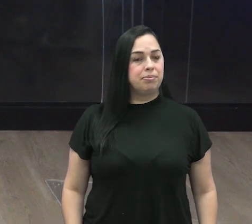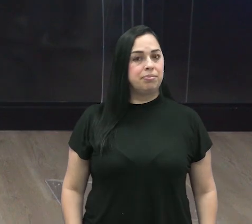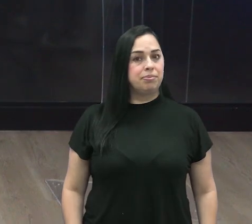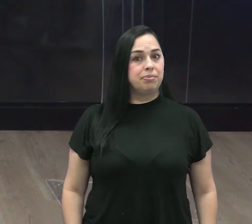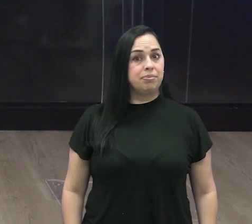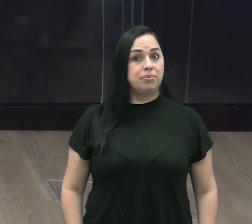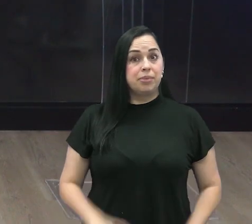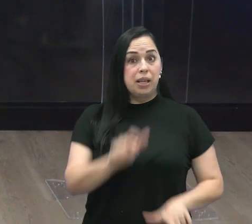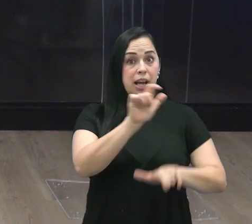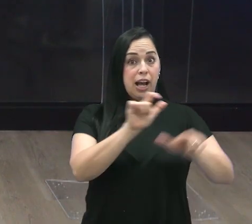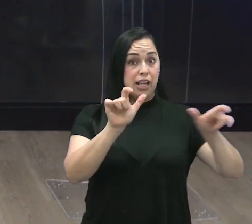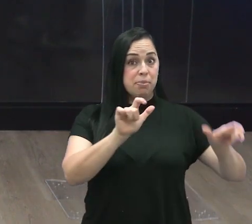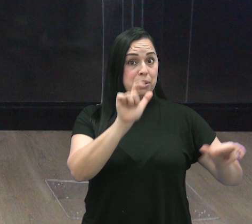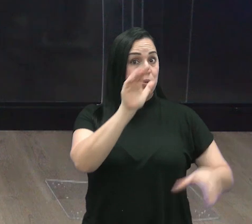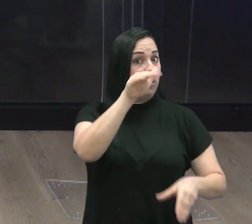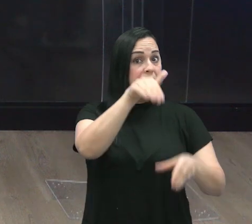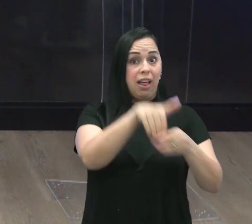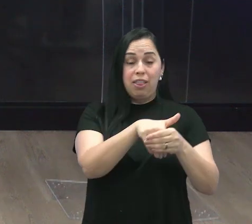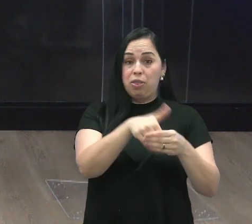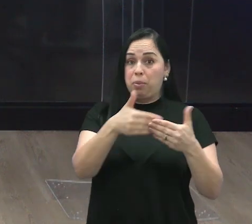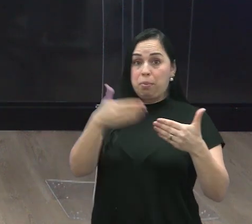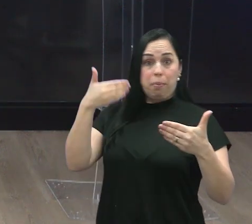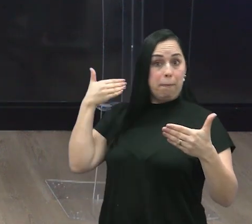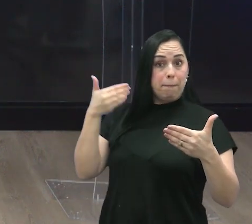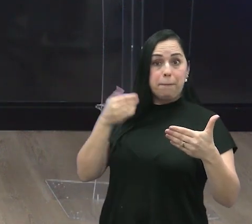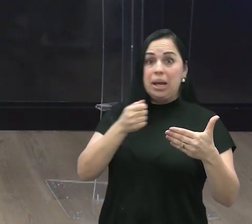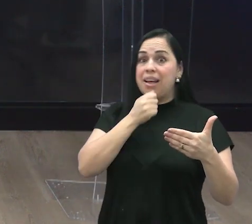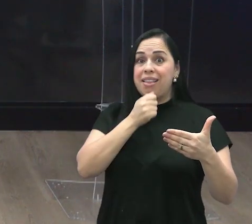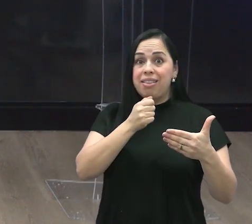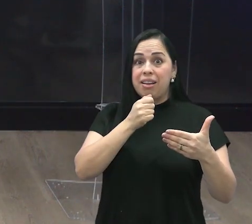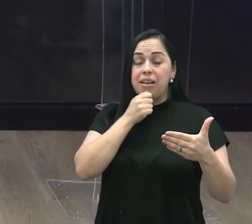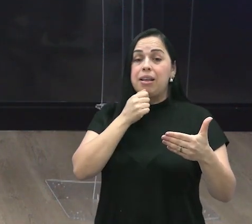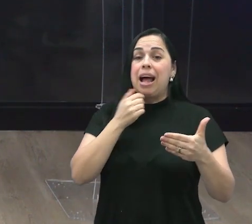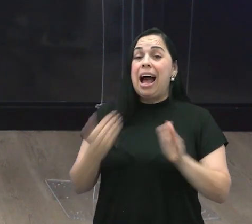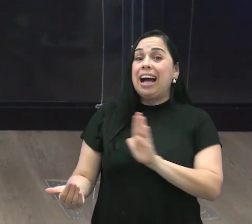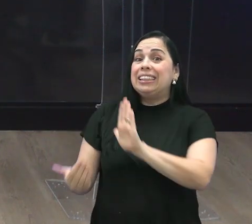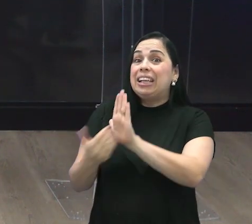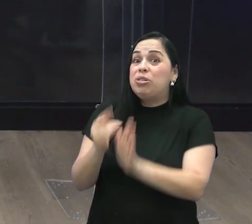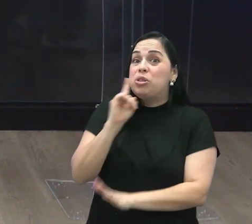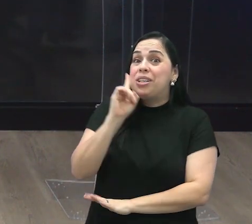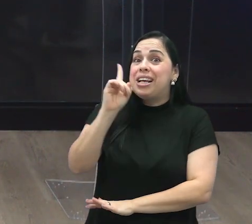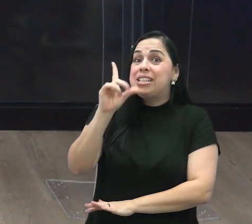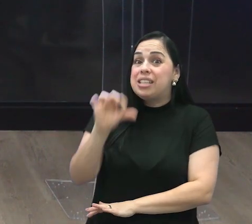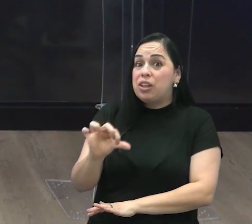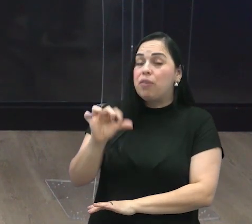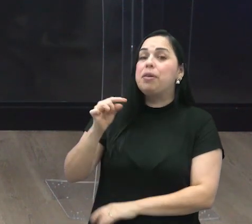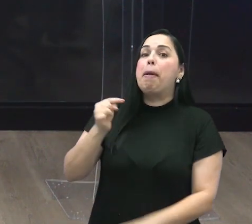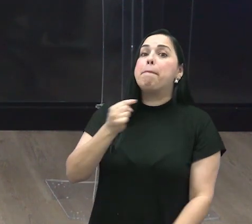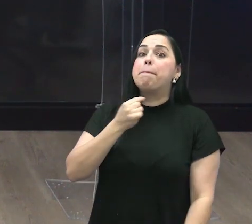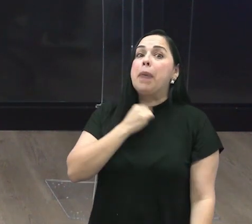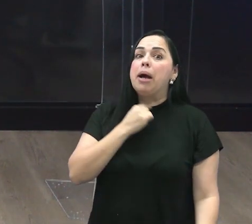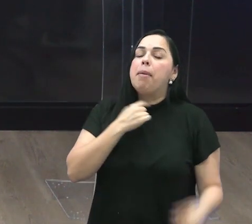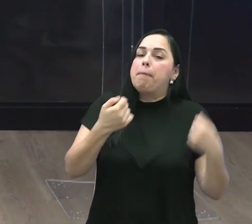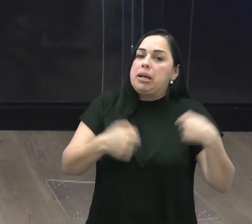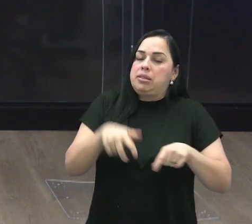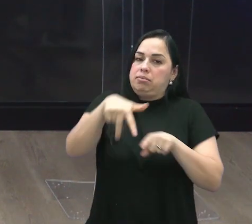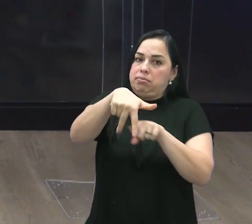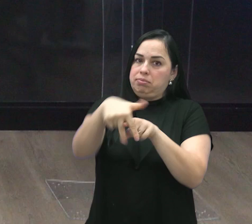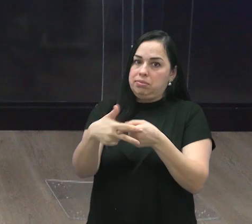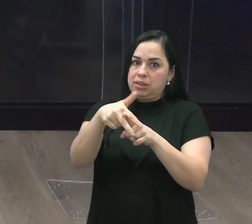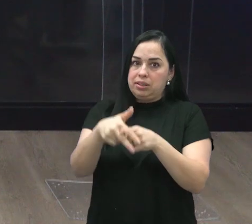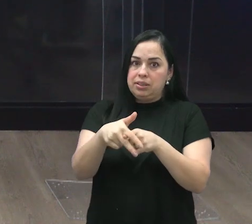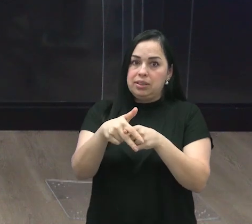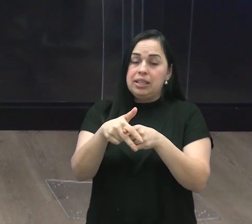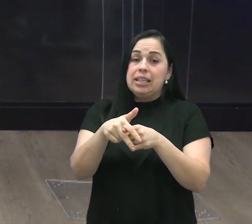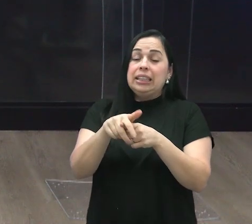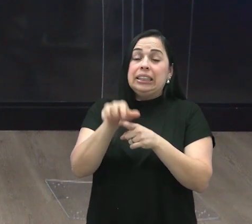O eleitor que está com a situação irregular junto à Justiça Eleitoral tem até o dia 19 de maio para atualizar o